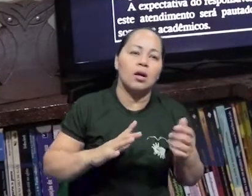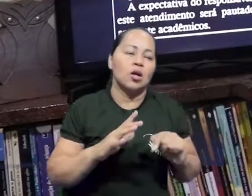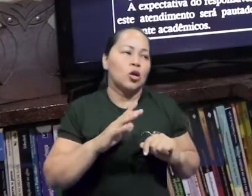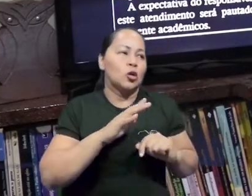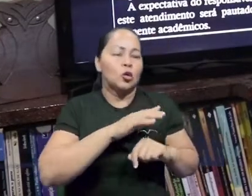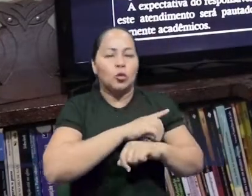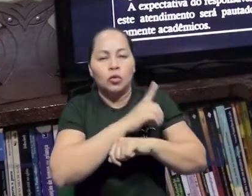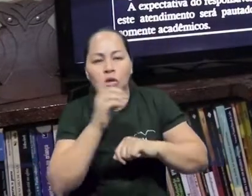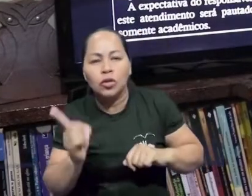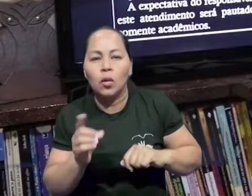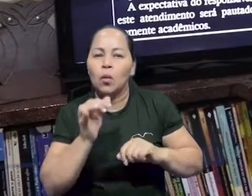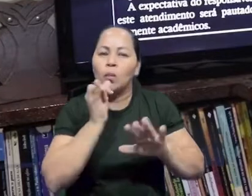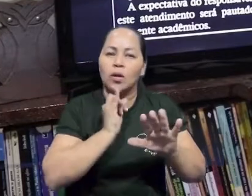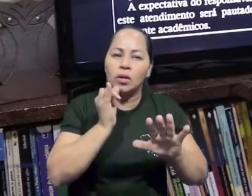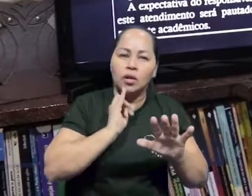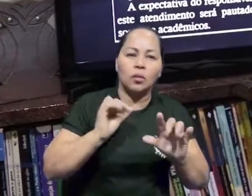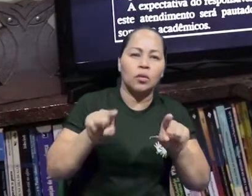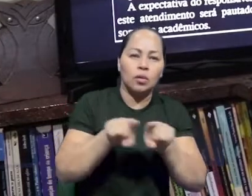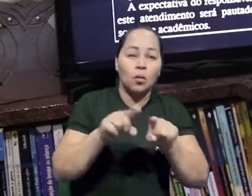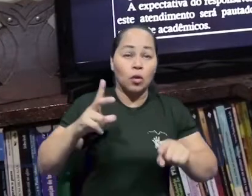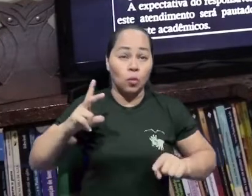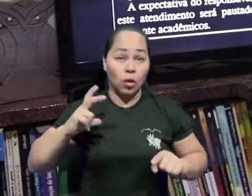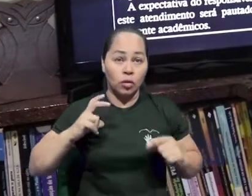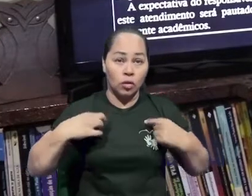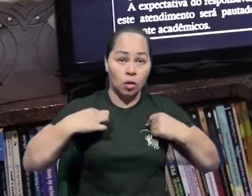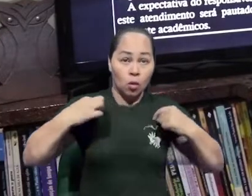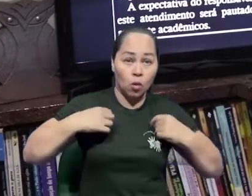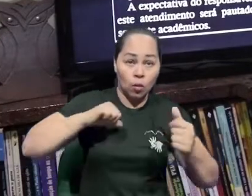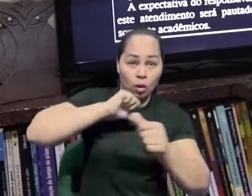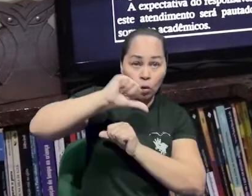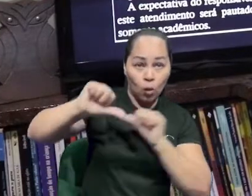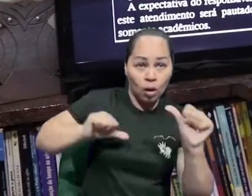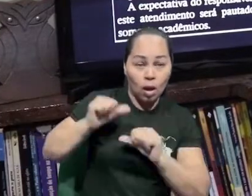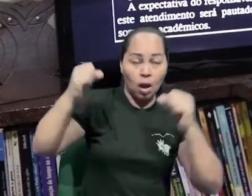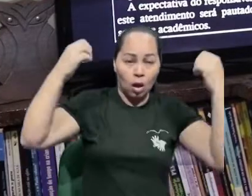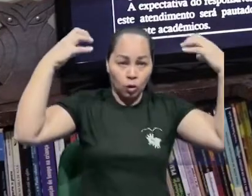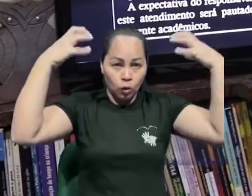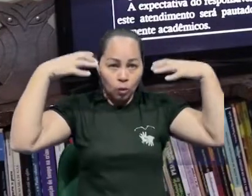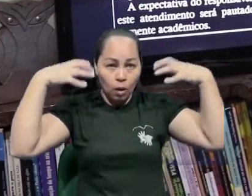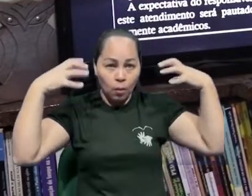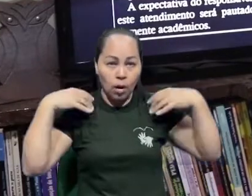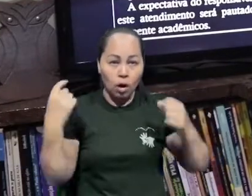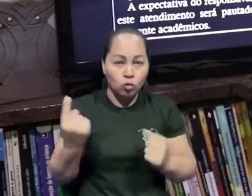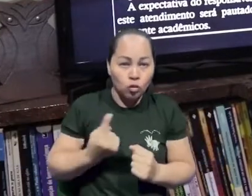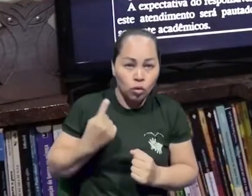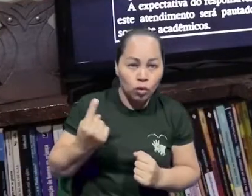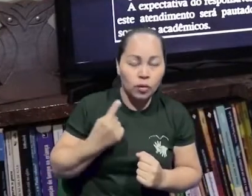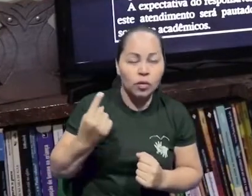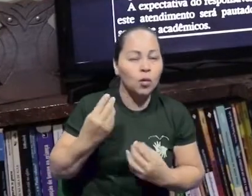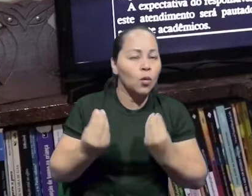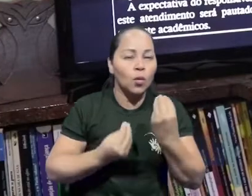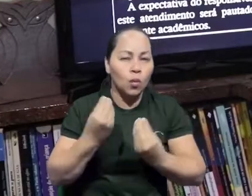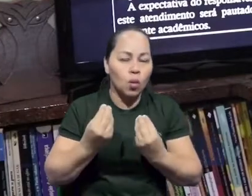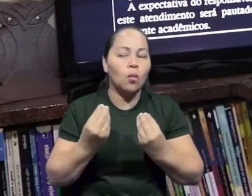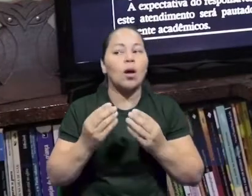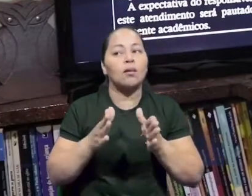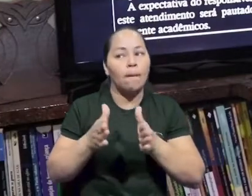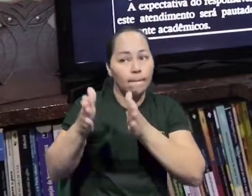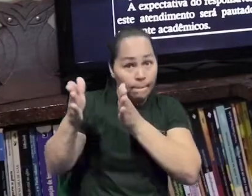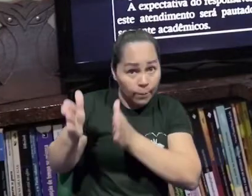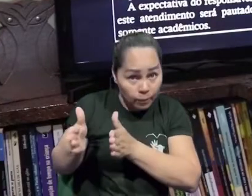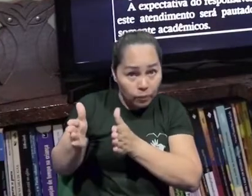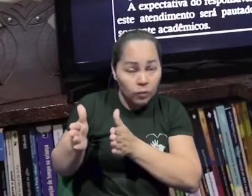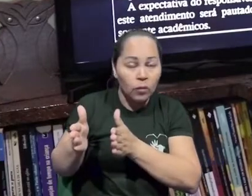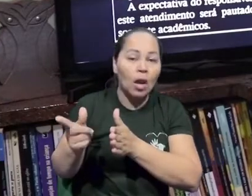vida diária, saber se vestir, saber tomar banho, ter um pouco de autonomia antes de pensar aí na